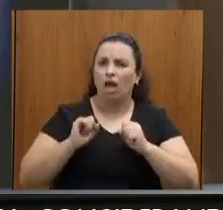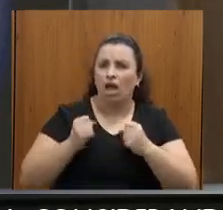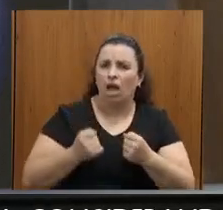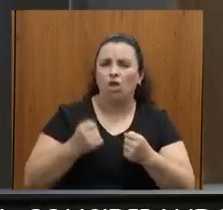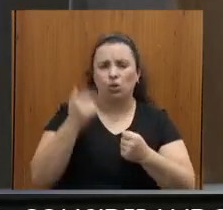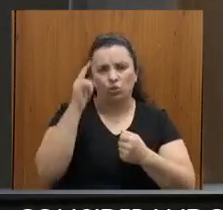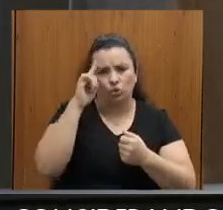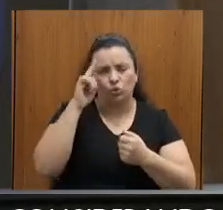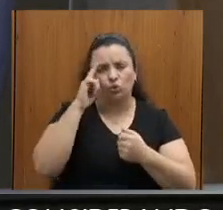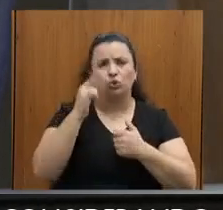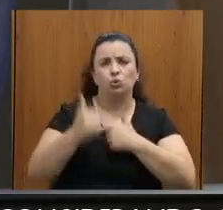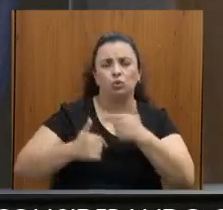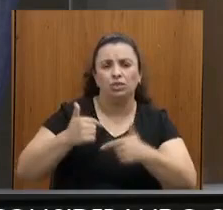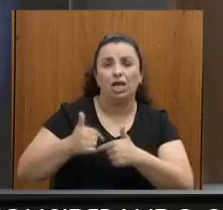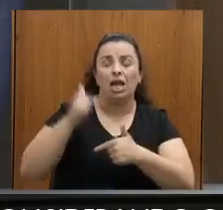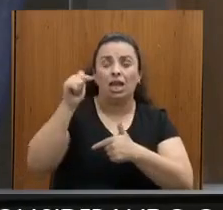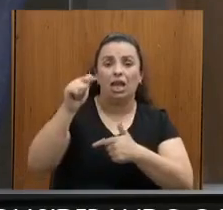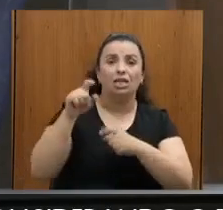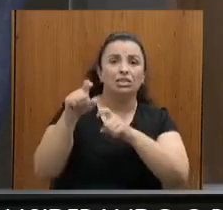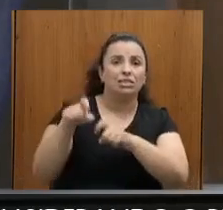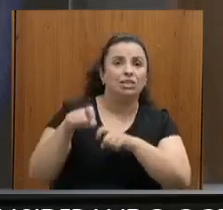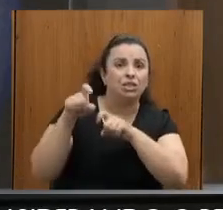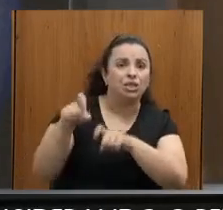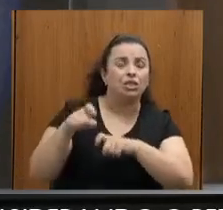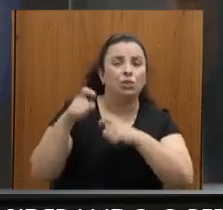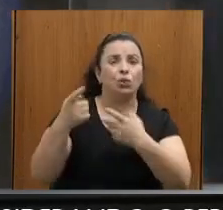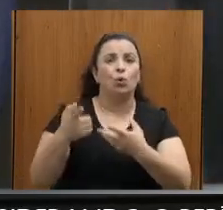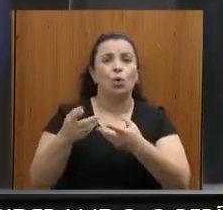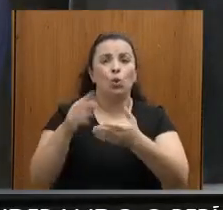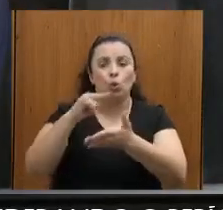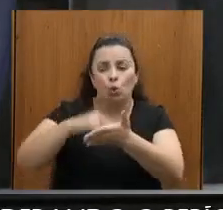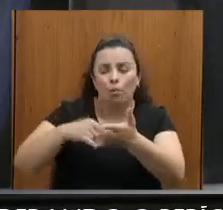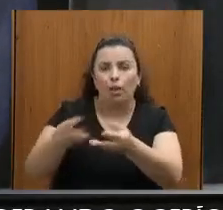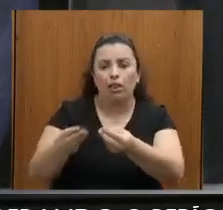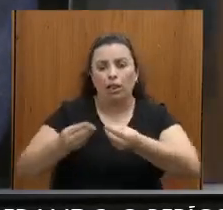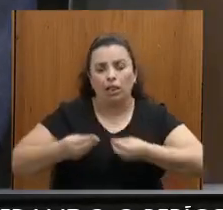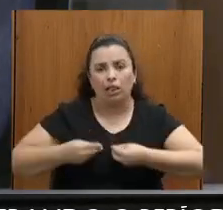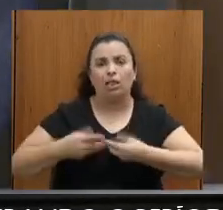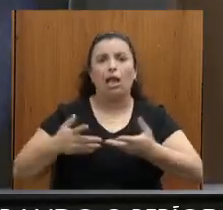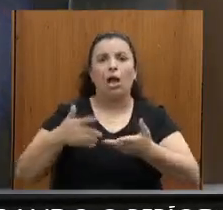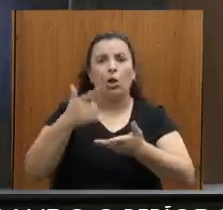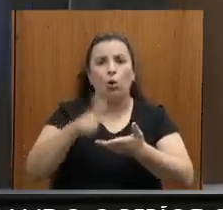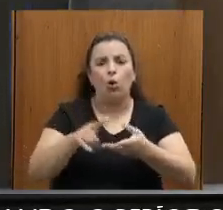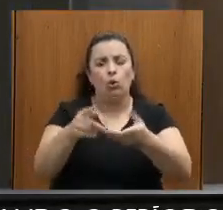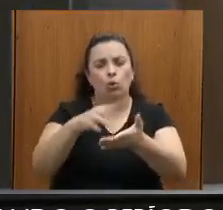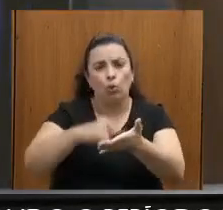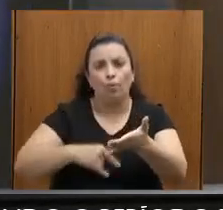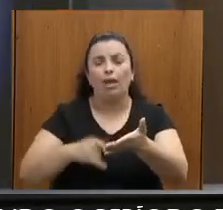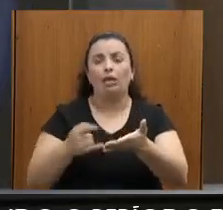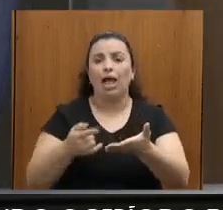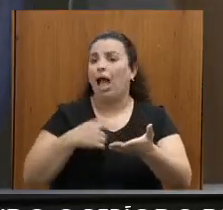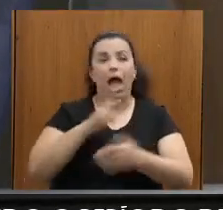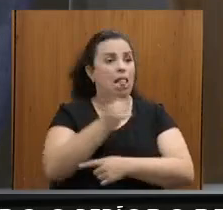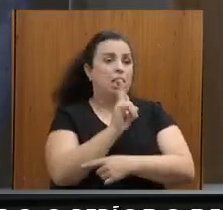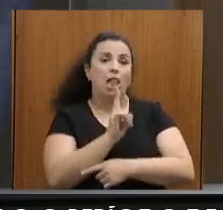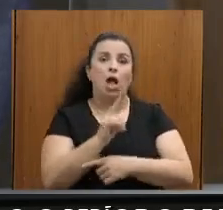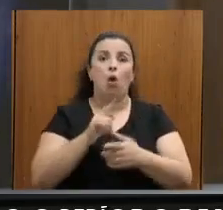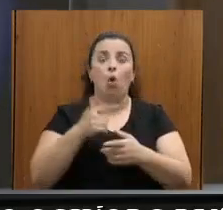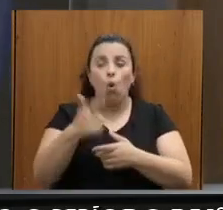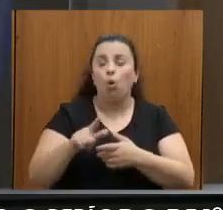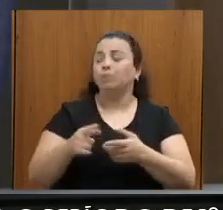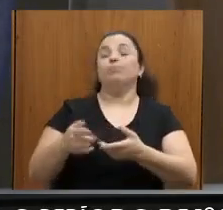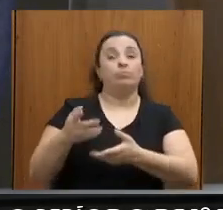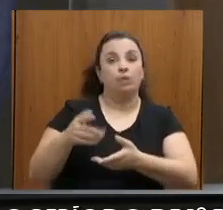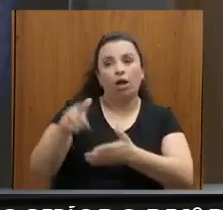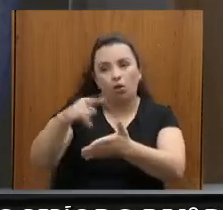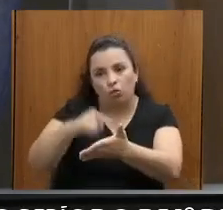base, lá no interior, trazendo documento, traz um documento, não é mais aquilo, quer outro documento, depois não